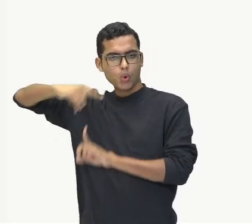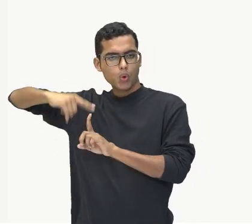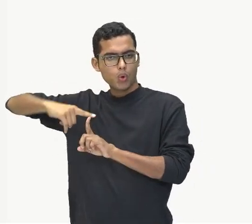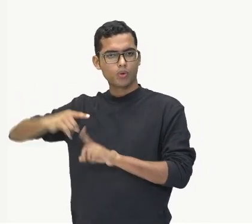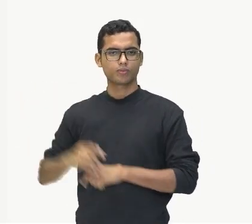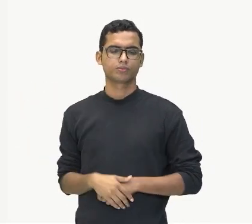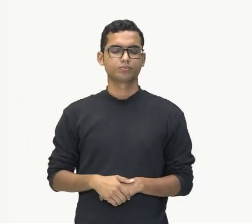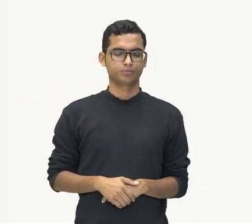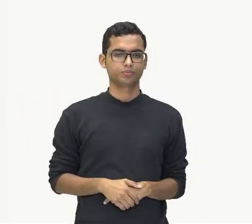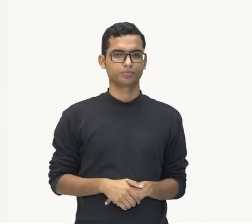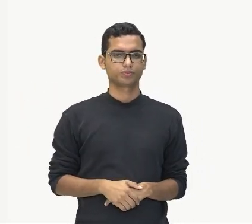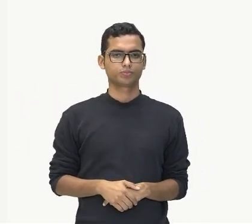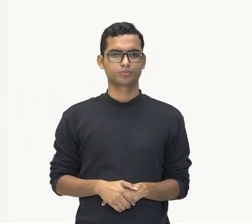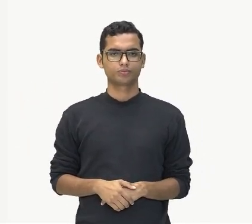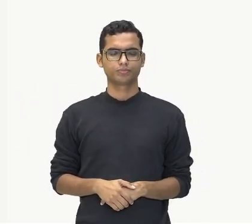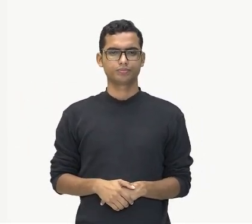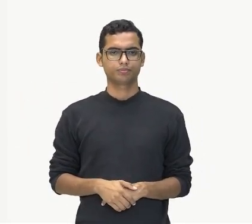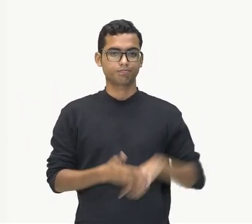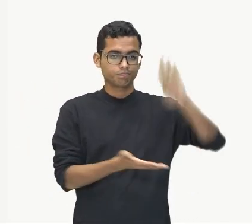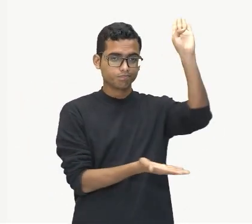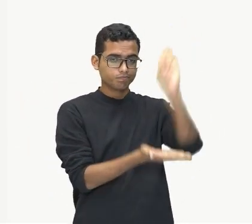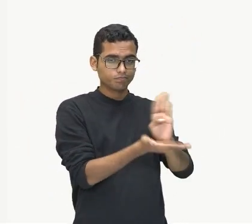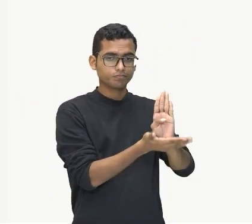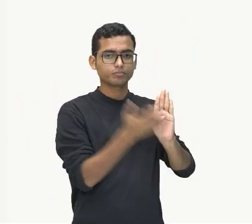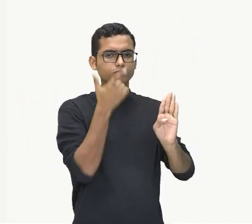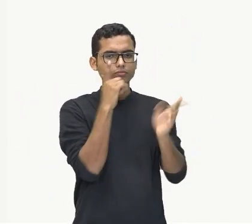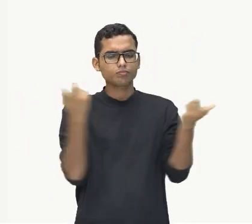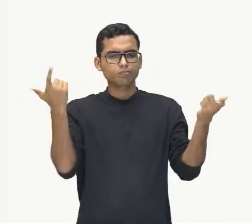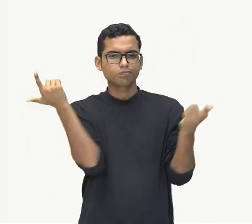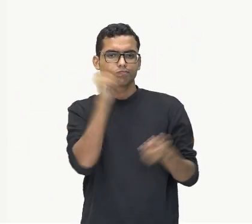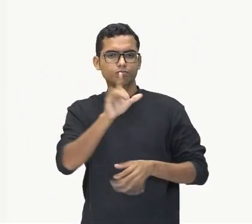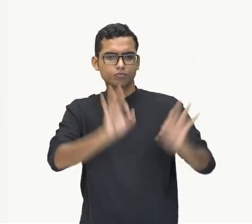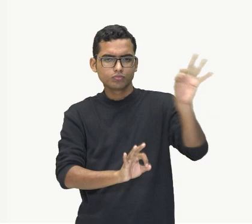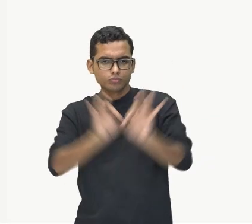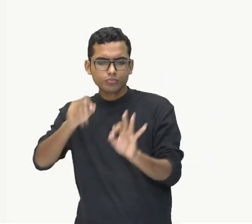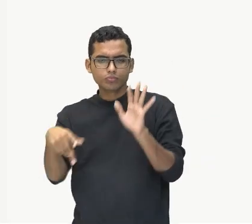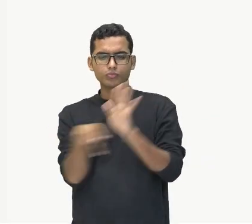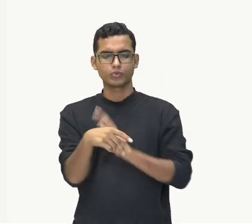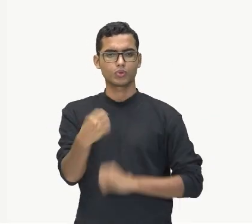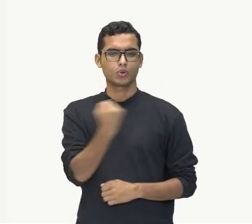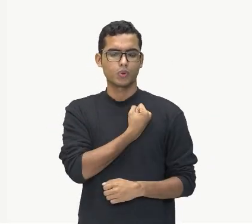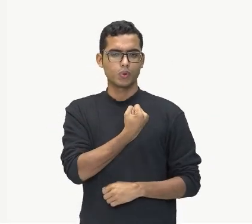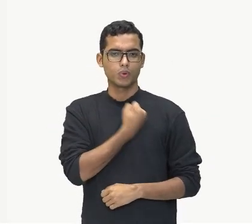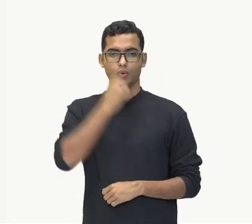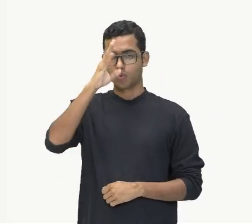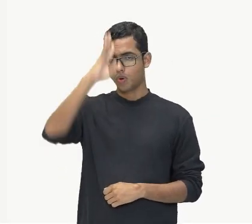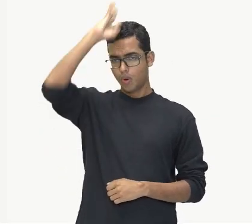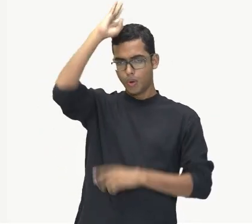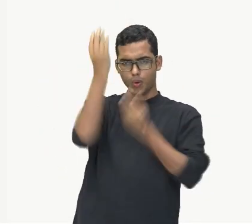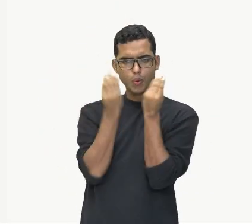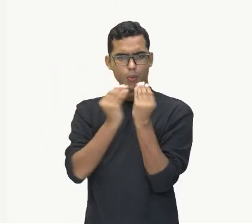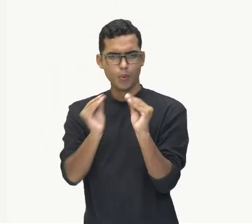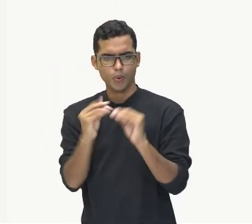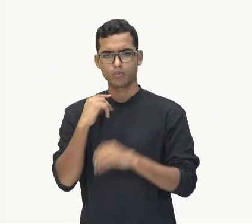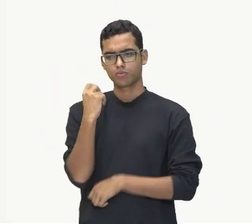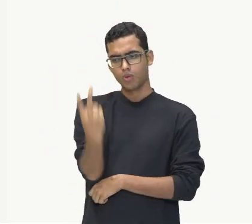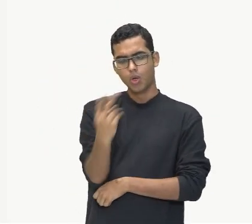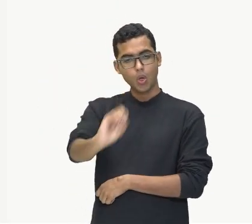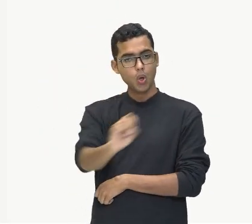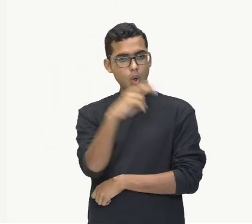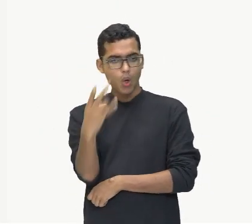mais 3. Observem que eu posso colocar em organismo romano, né, a carga dele,